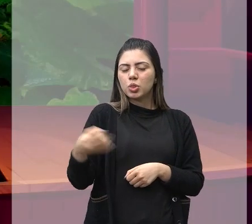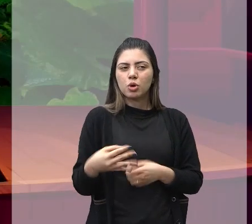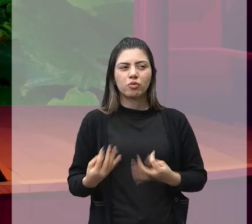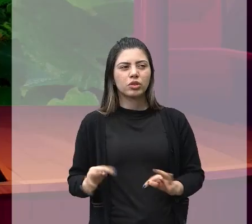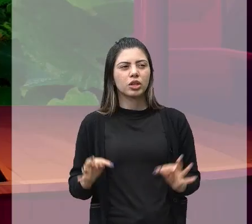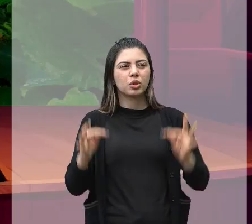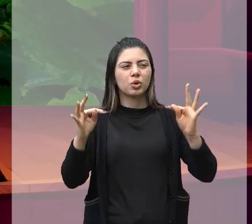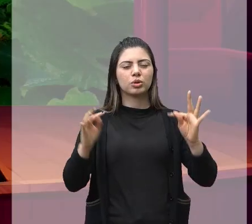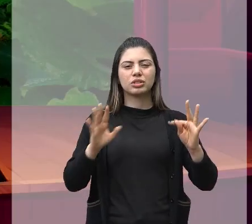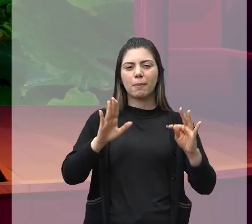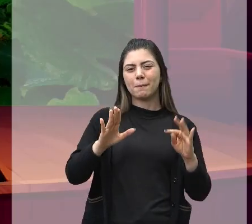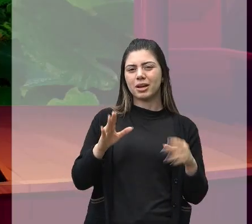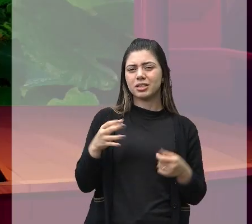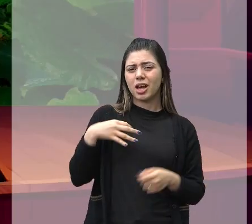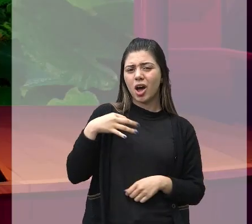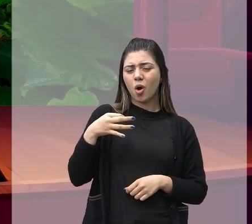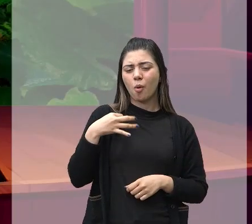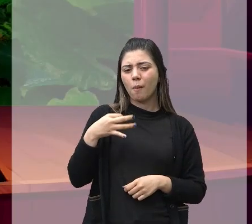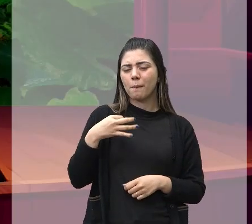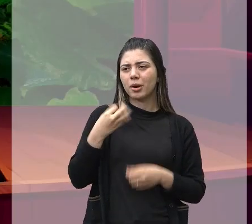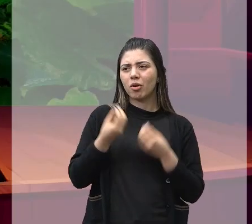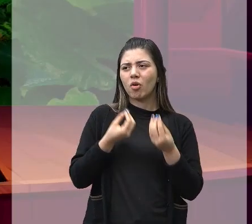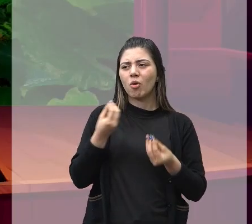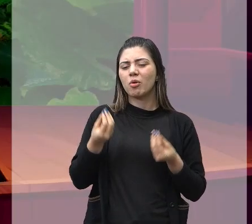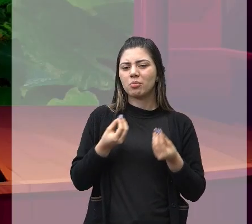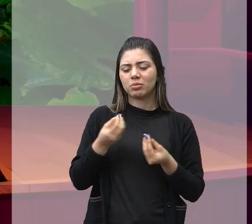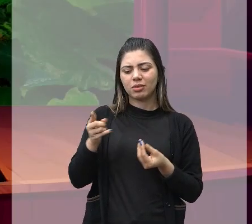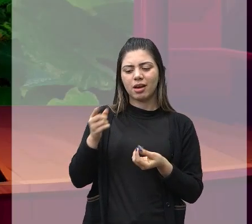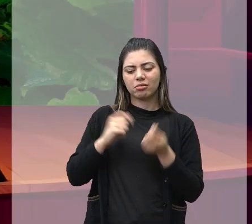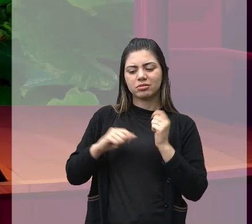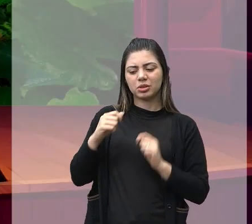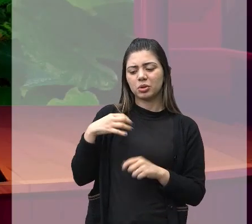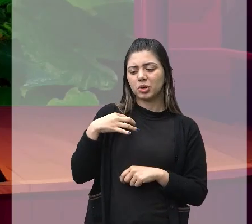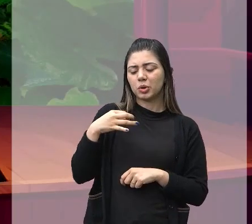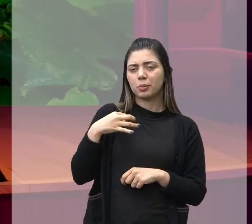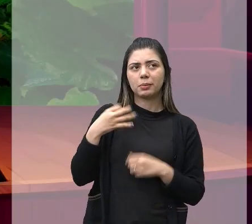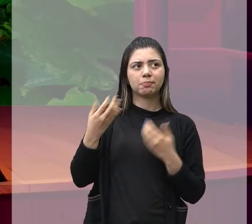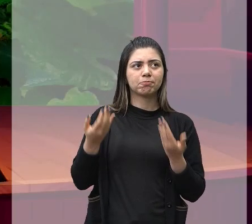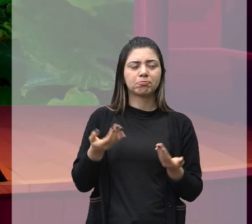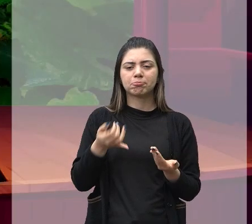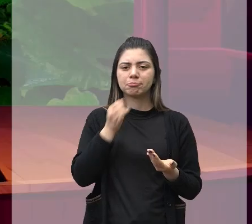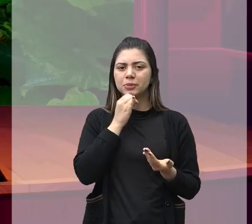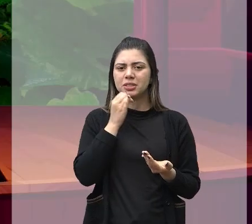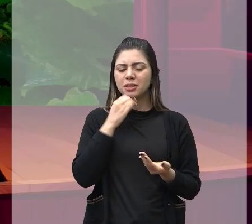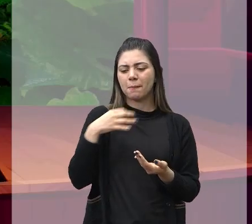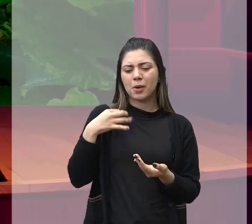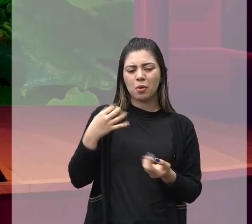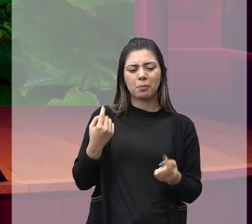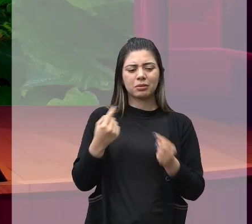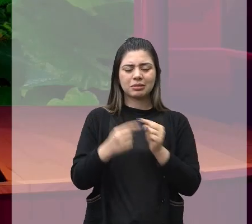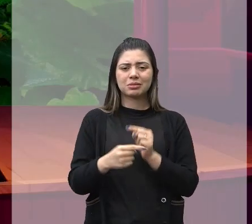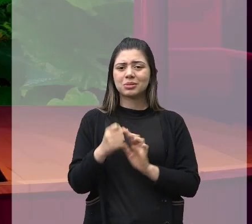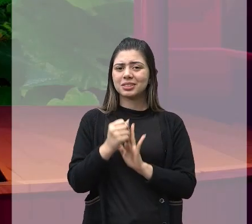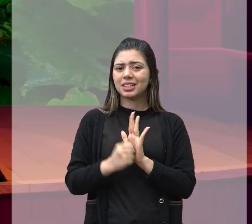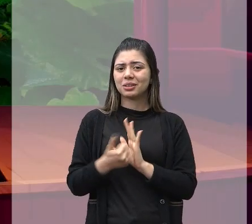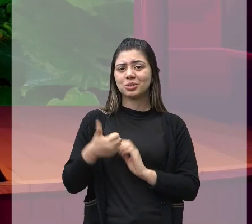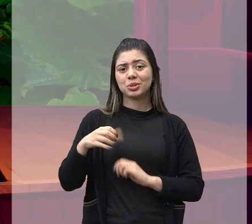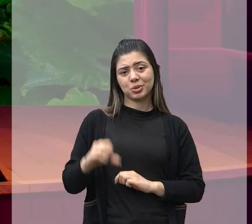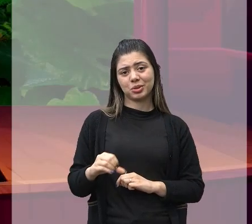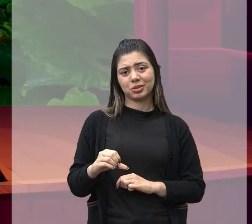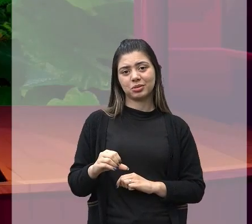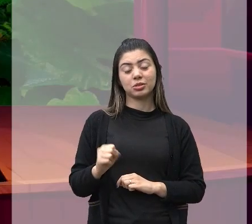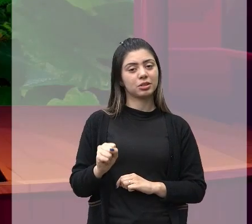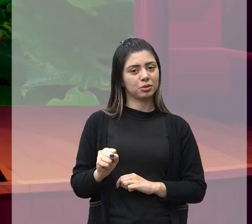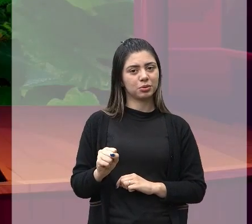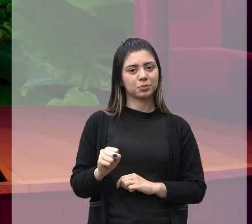moderno, e a gente colocar ali nossos atores com um vestimento, um figurino do século XVIII. Né?